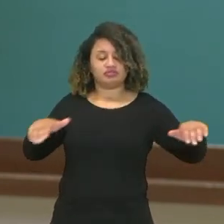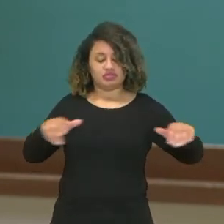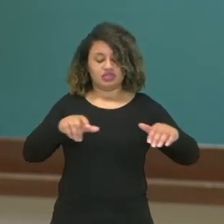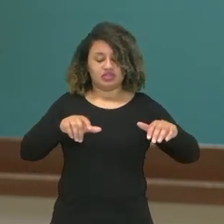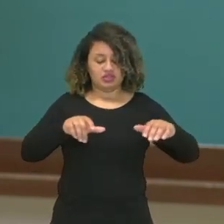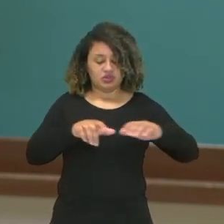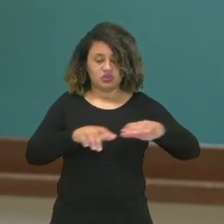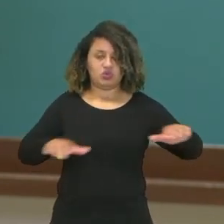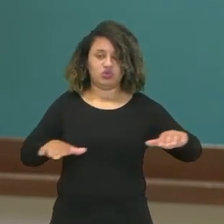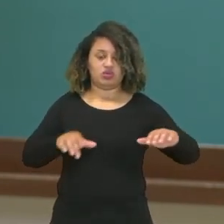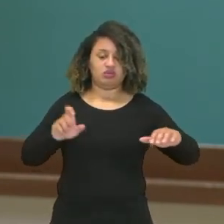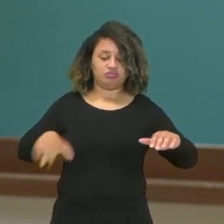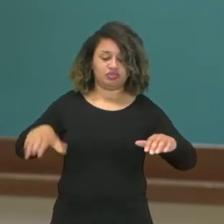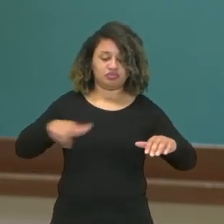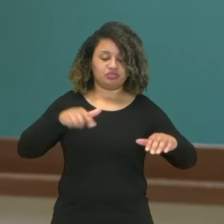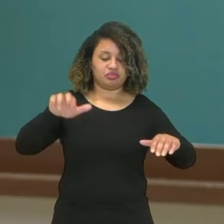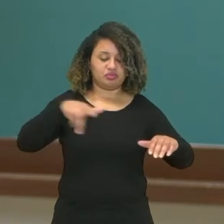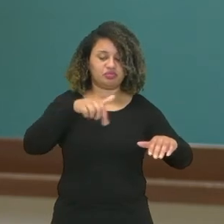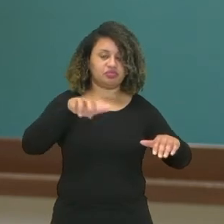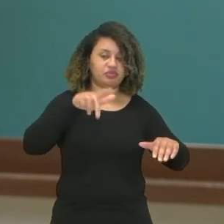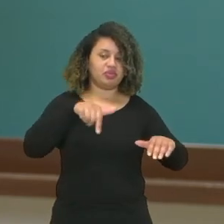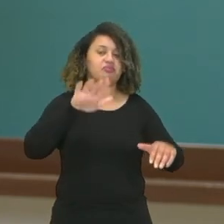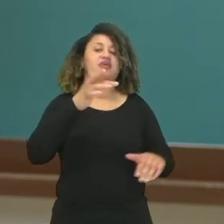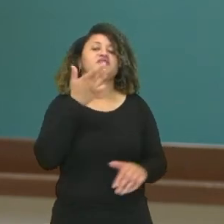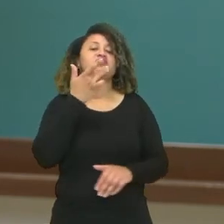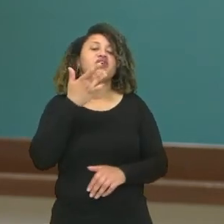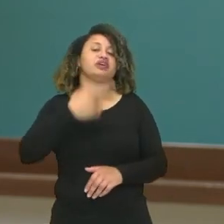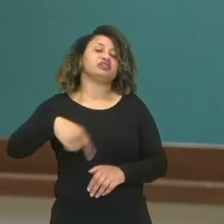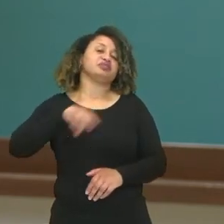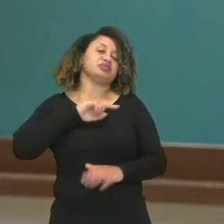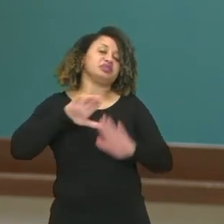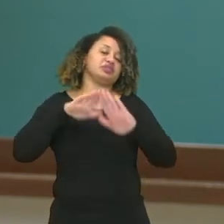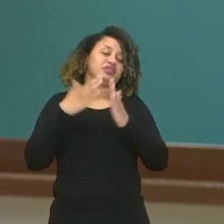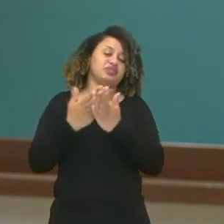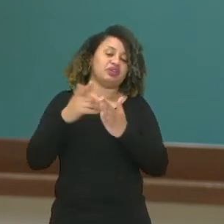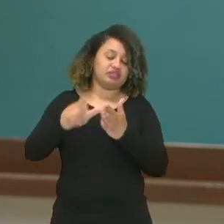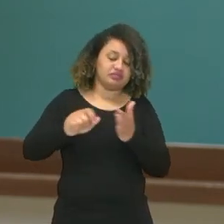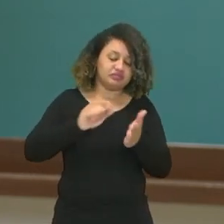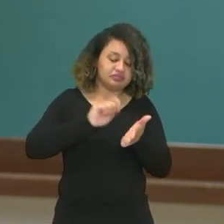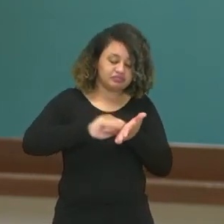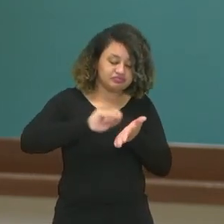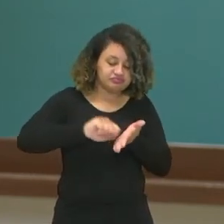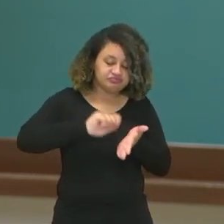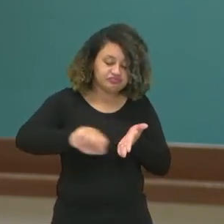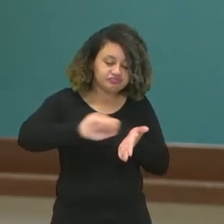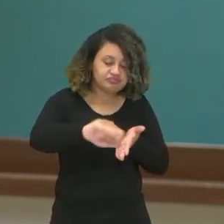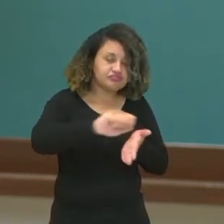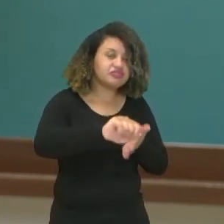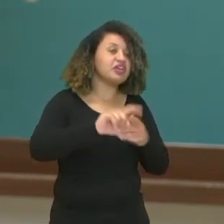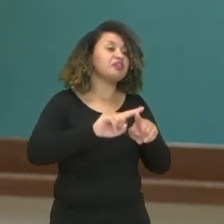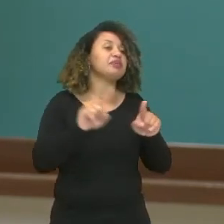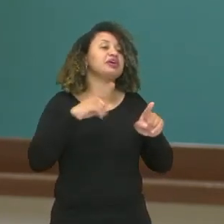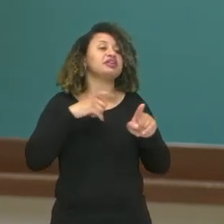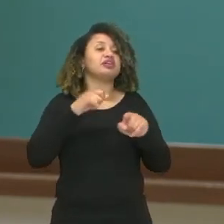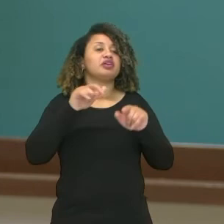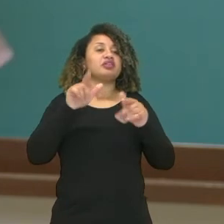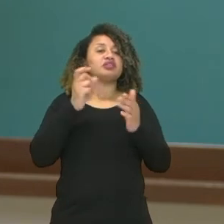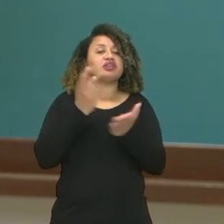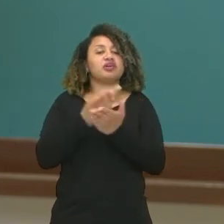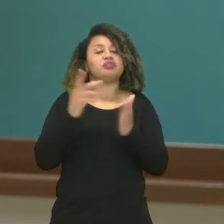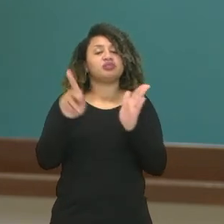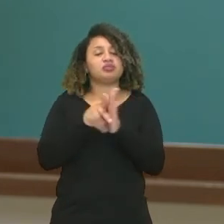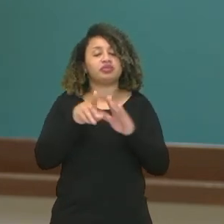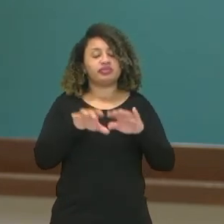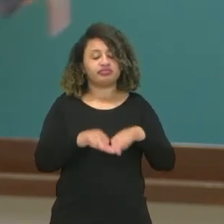Né? Ou desenhadas, estou falando desenhadas porque é muito mais fácil para nós na escola ir lá pegar o giz e desenhar. Mas tem as escadas em que você compra a própria escada e você